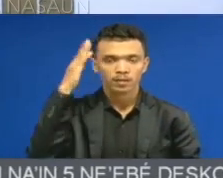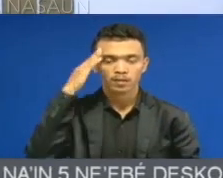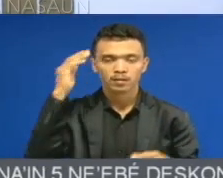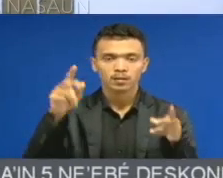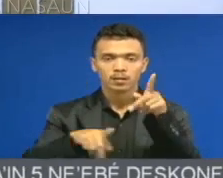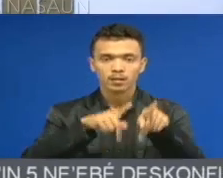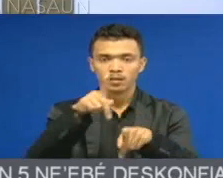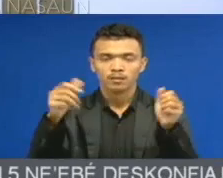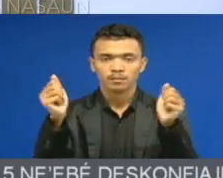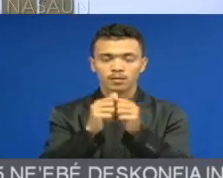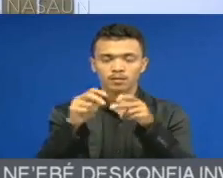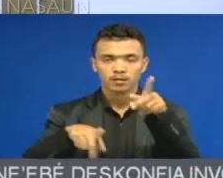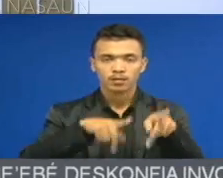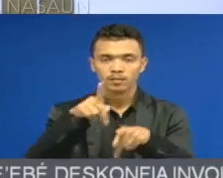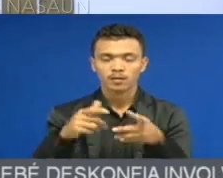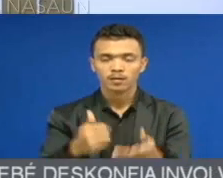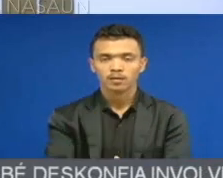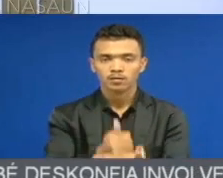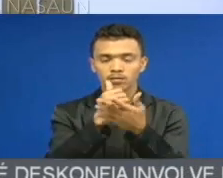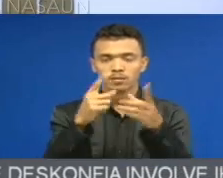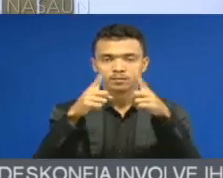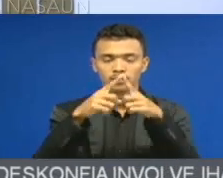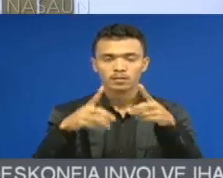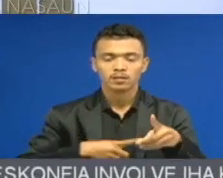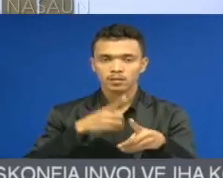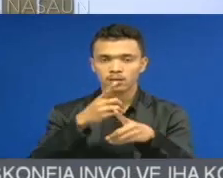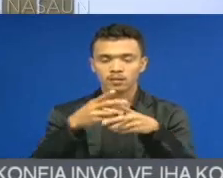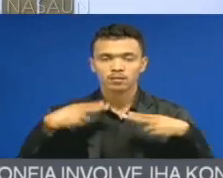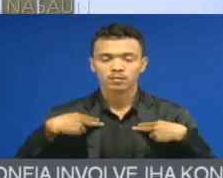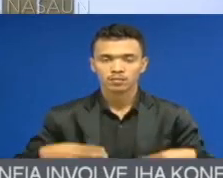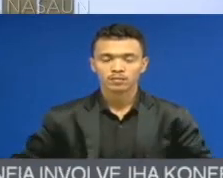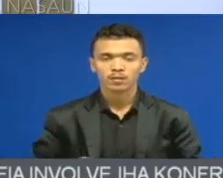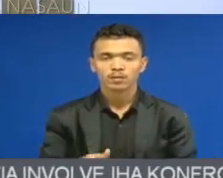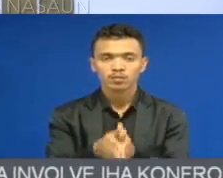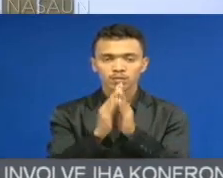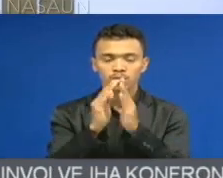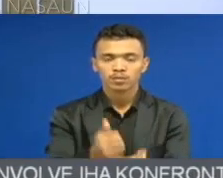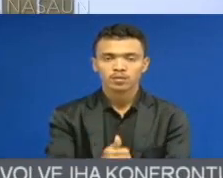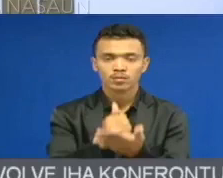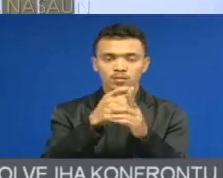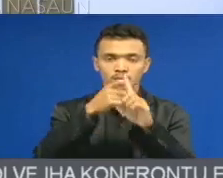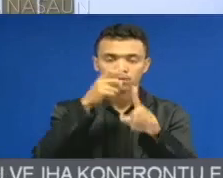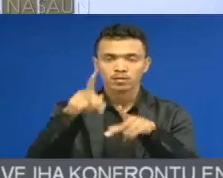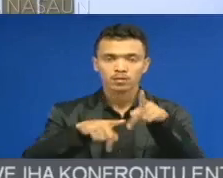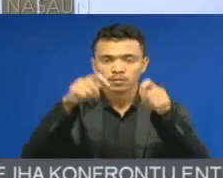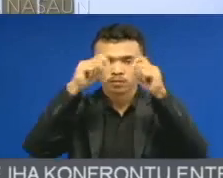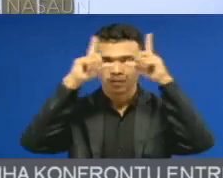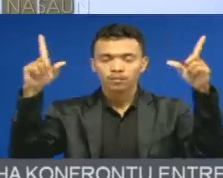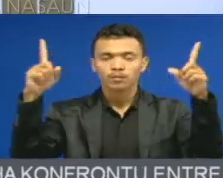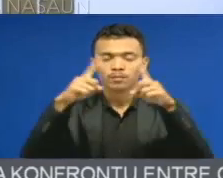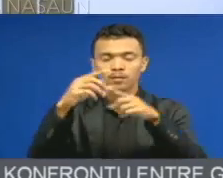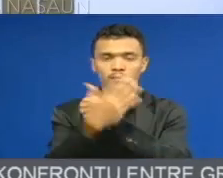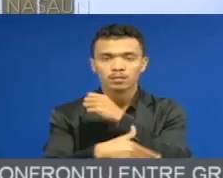forte luta atu luta ba ba direitos humanos ne mai buka sa poi solidariedade husi Timor povo Timor ba povo Myanmar luta ba